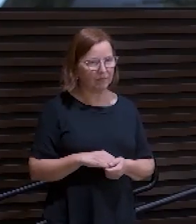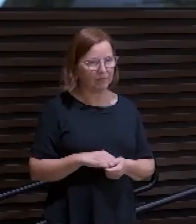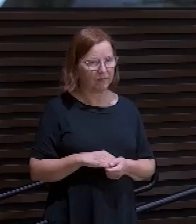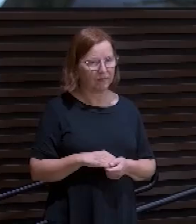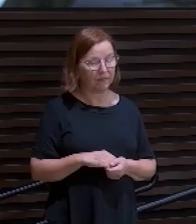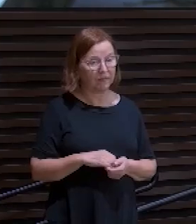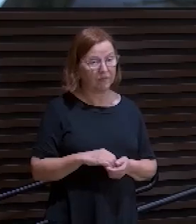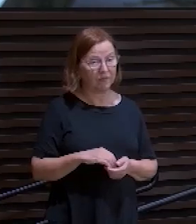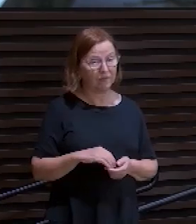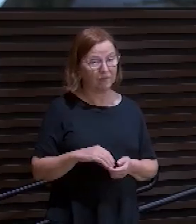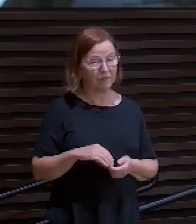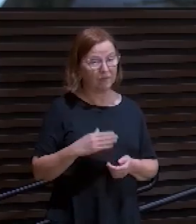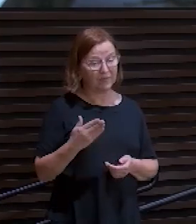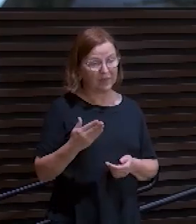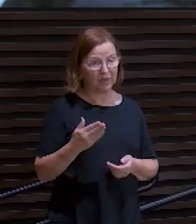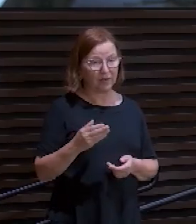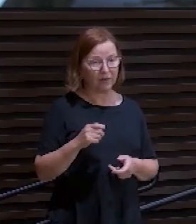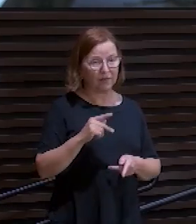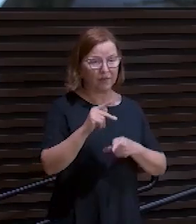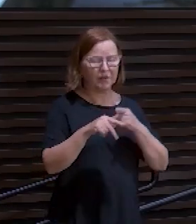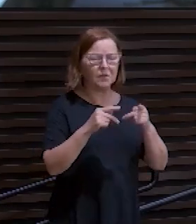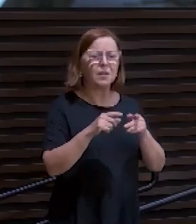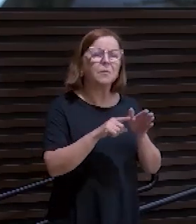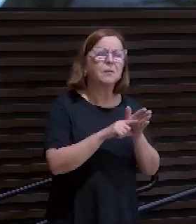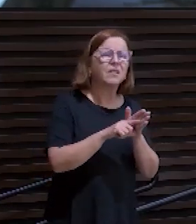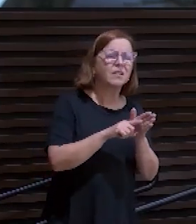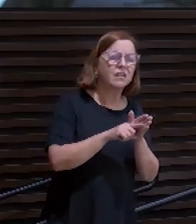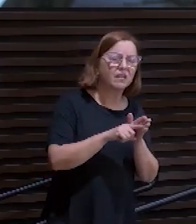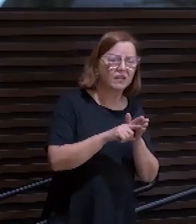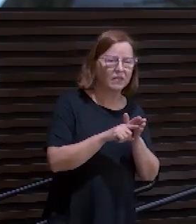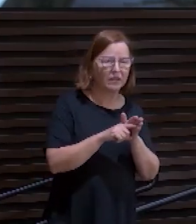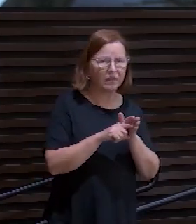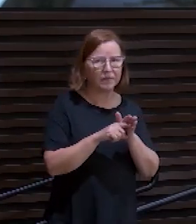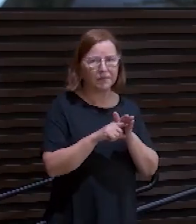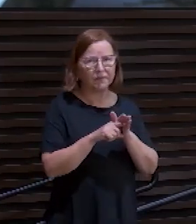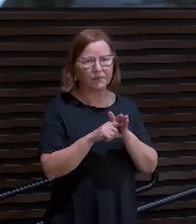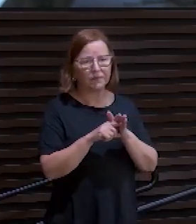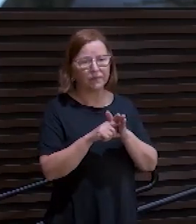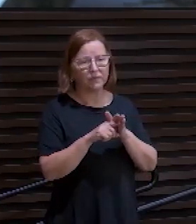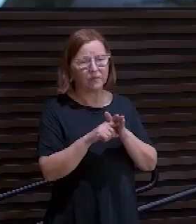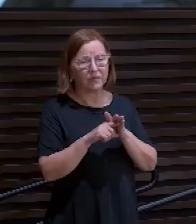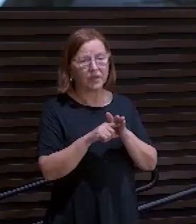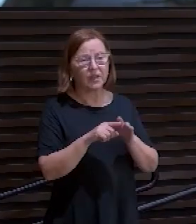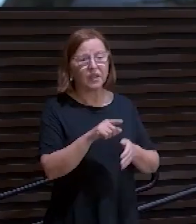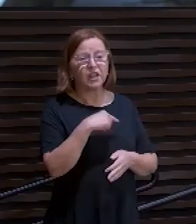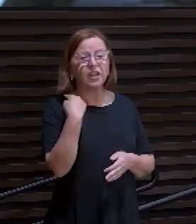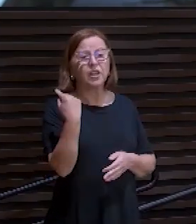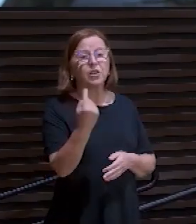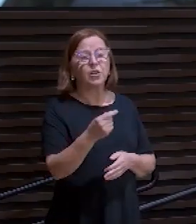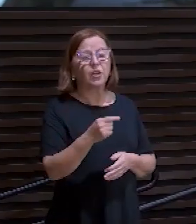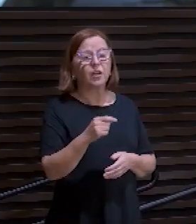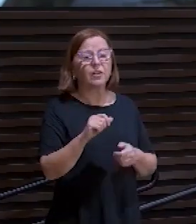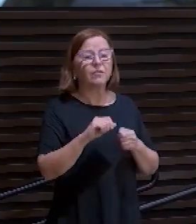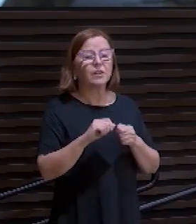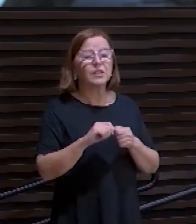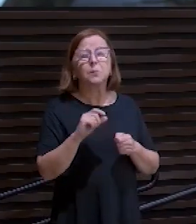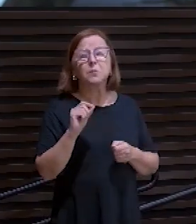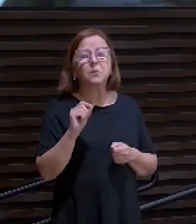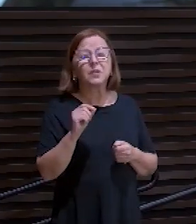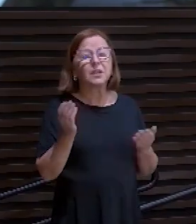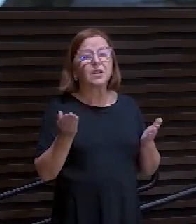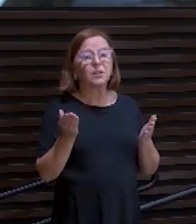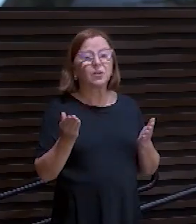E tão desesperados, perguntaram a Pedro, Pedro, e o que nós faremos agora? Lembram-se das palavras de Pedro?